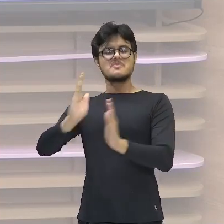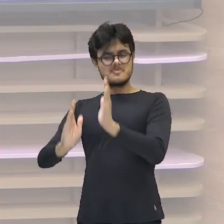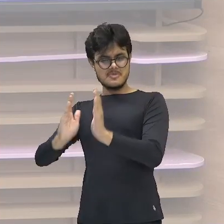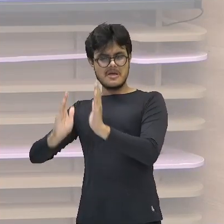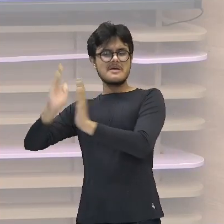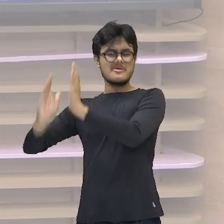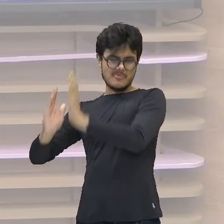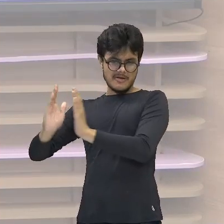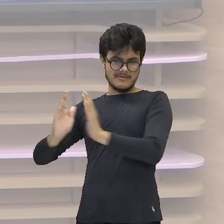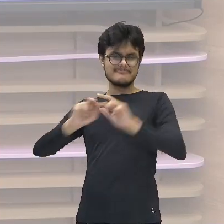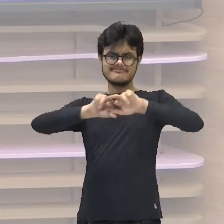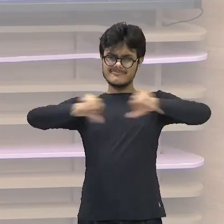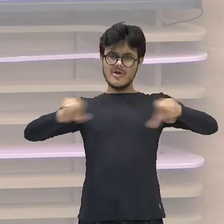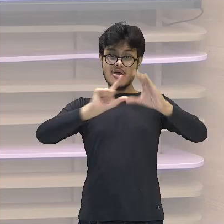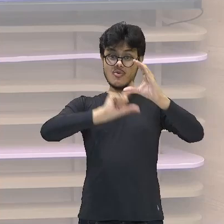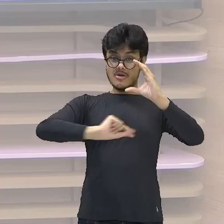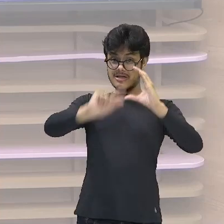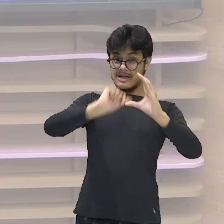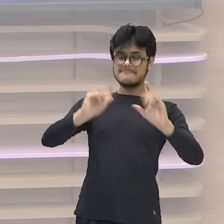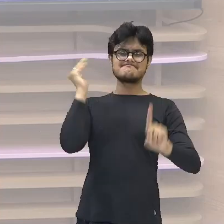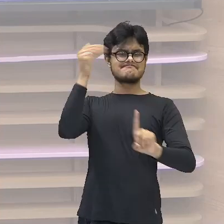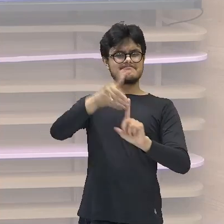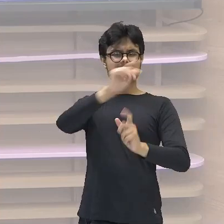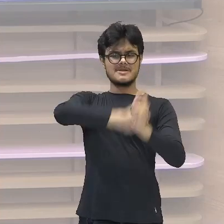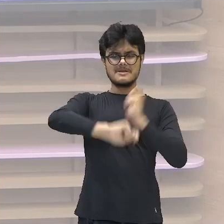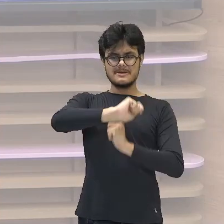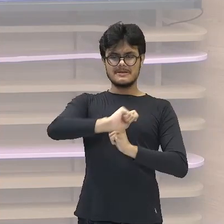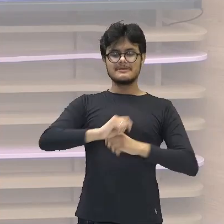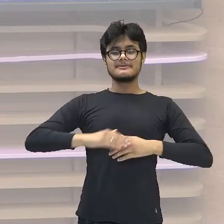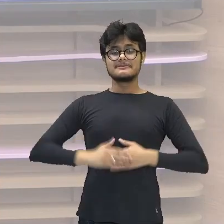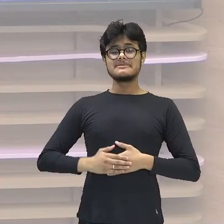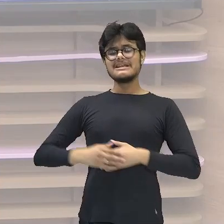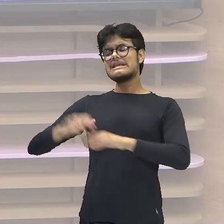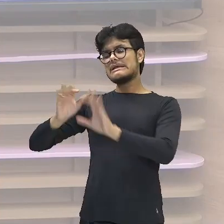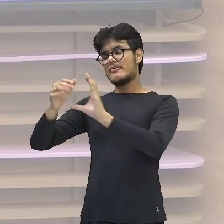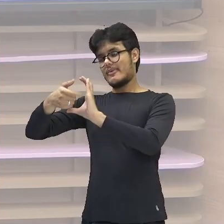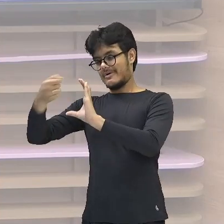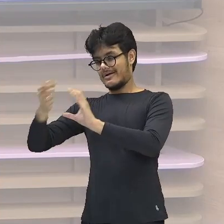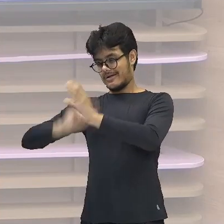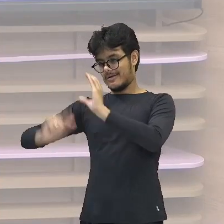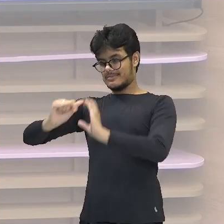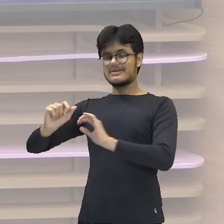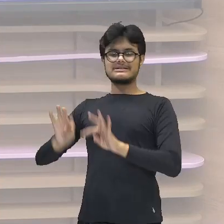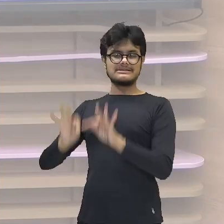capitalismo industrial, o capitalismo financeiro ou monopolista e o